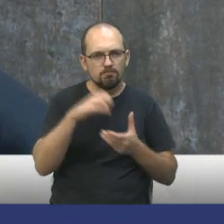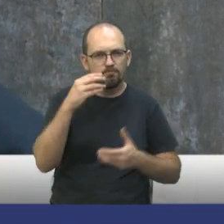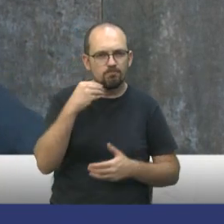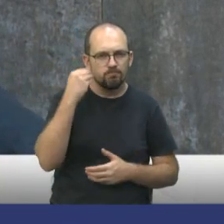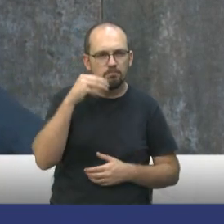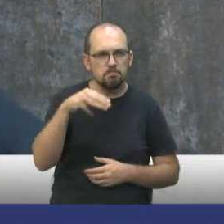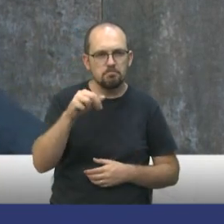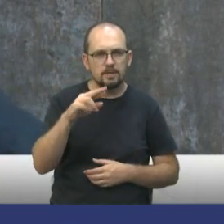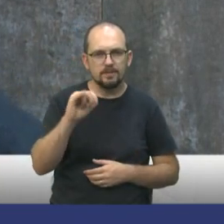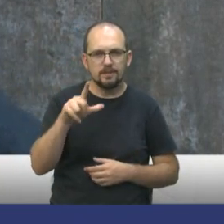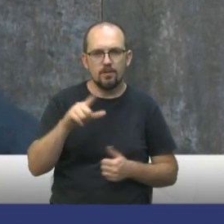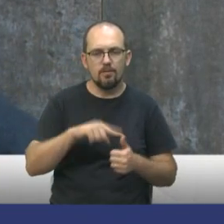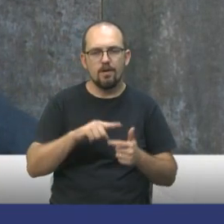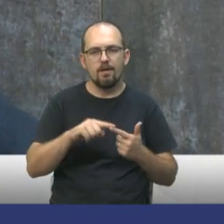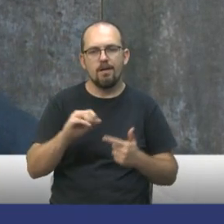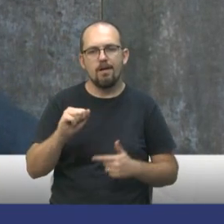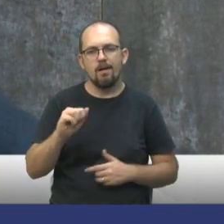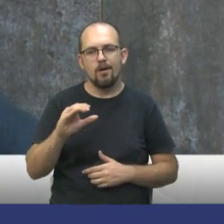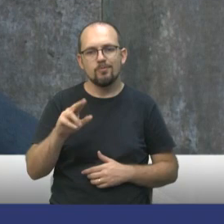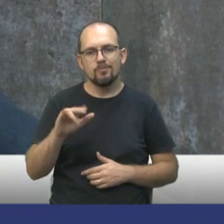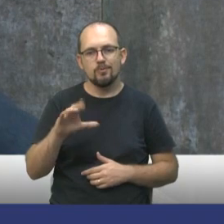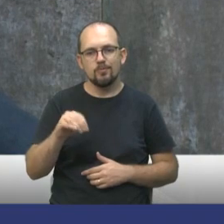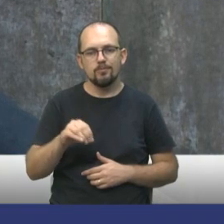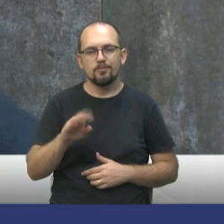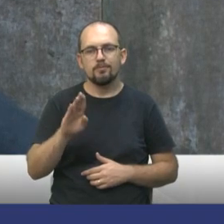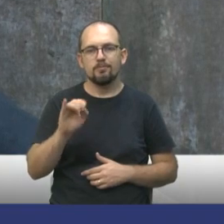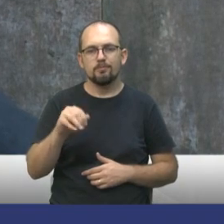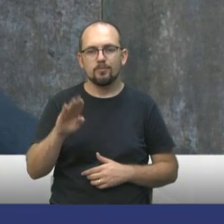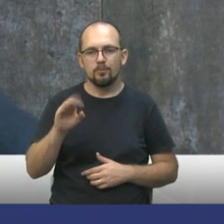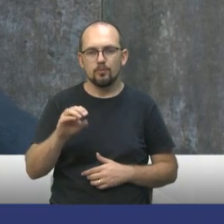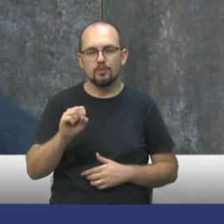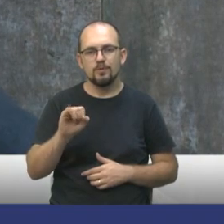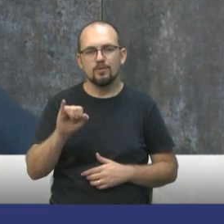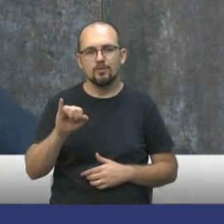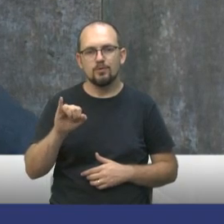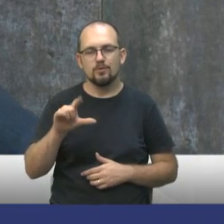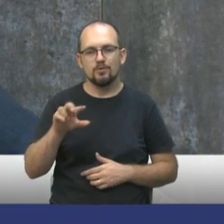Acúcio, Bimbo, Silvão, Joel,